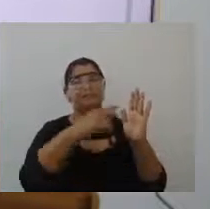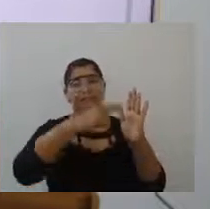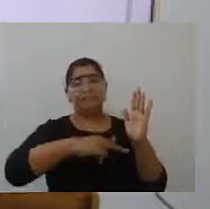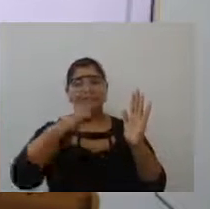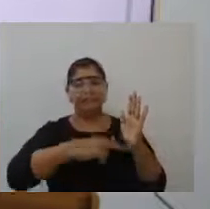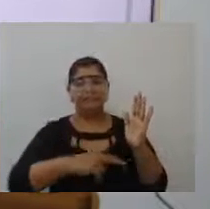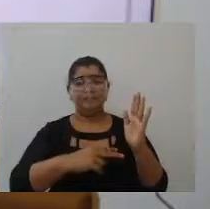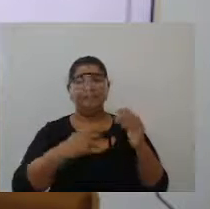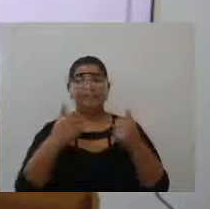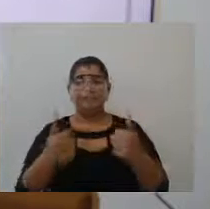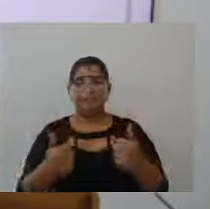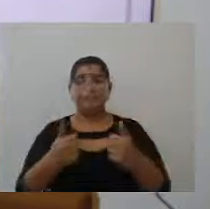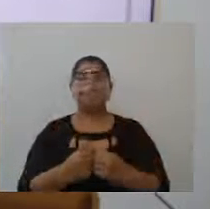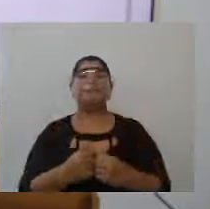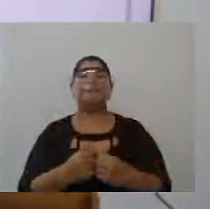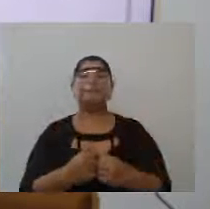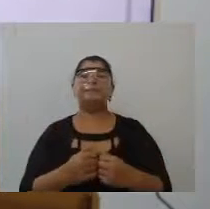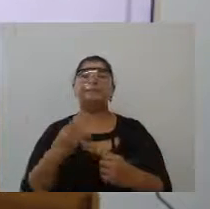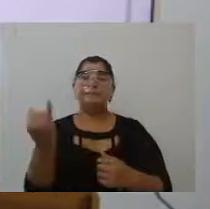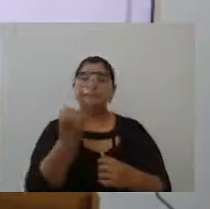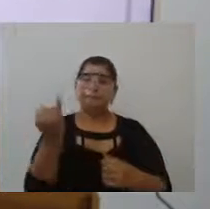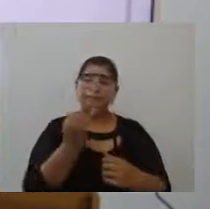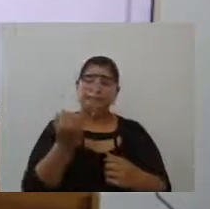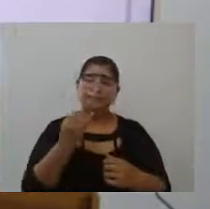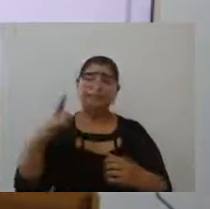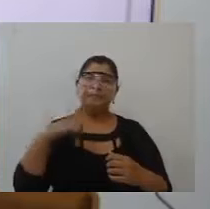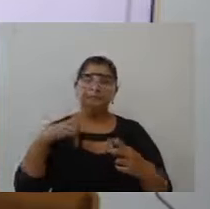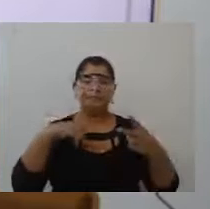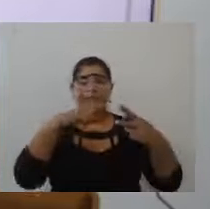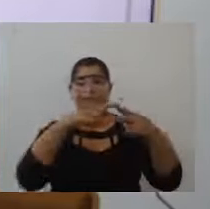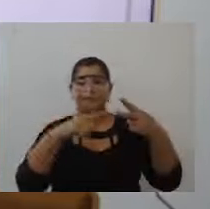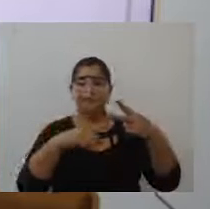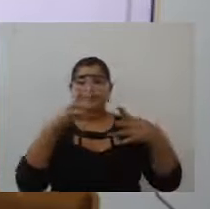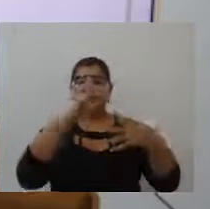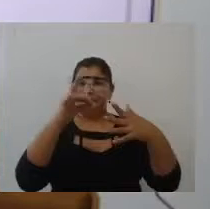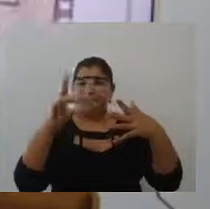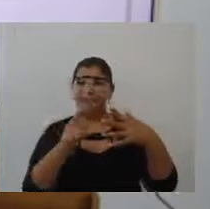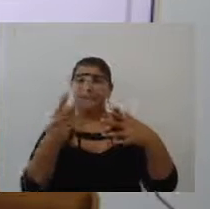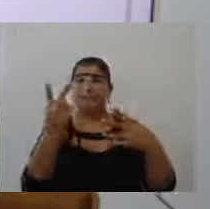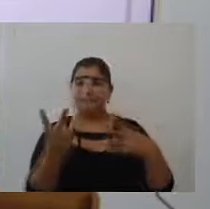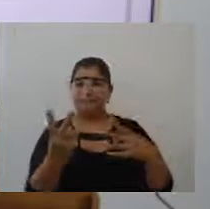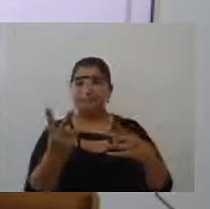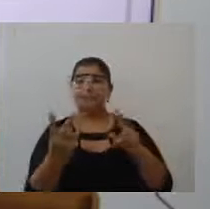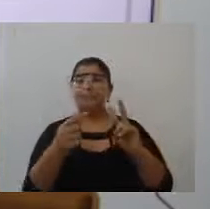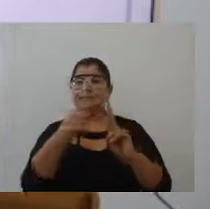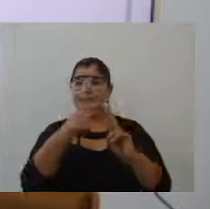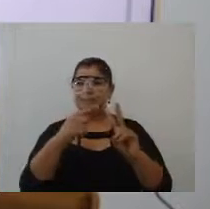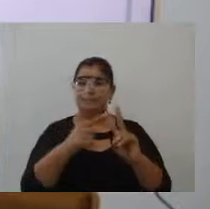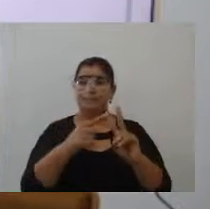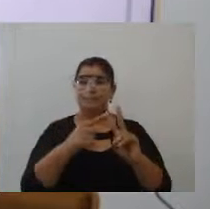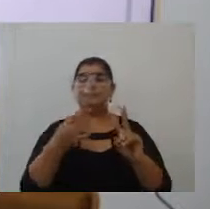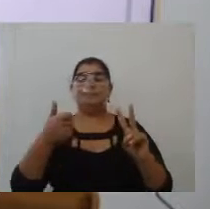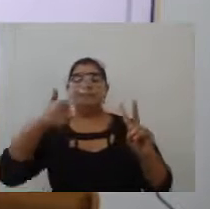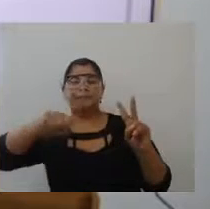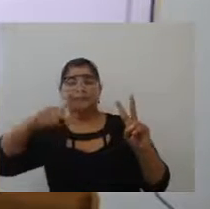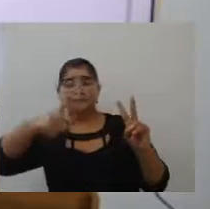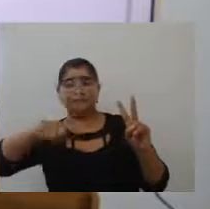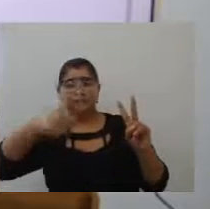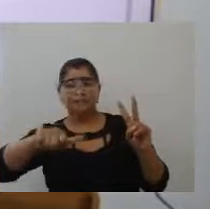produção. Então, é importante ter esses dois detalhes, apreciação e réplica. O julgamento